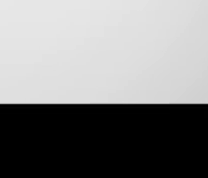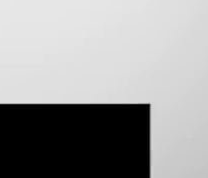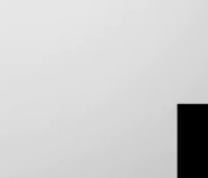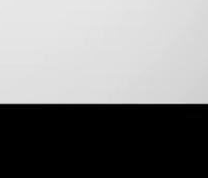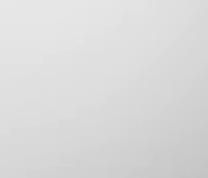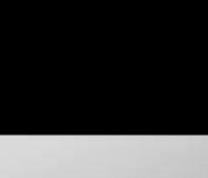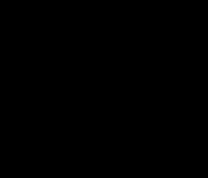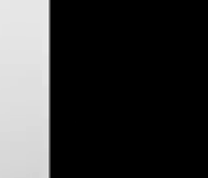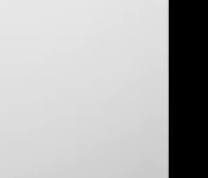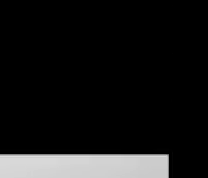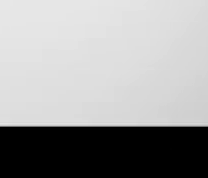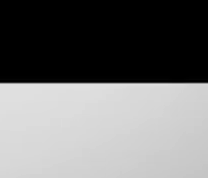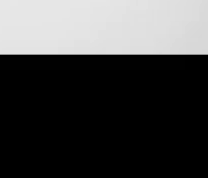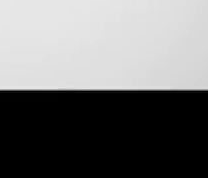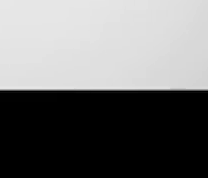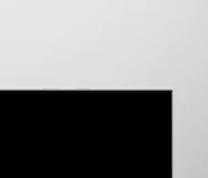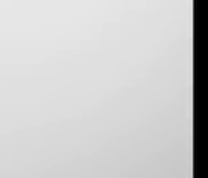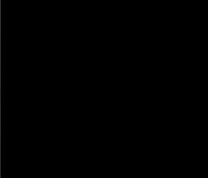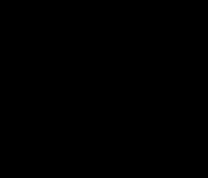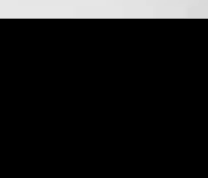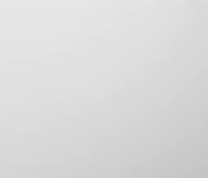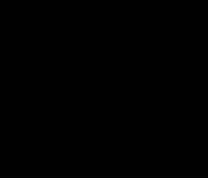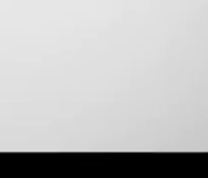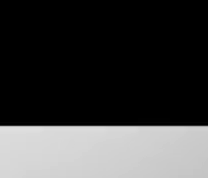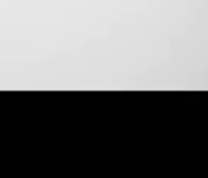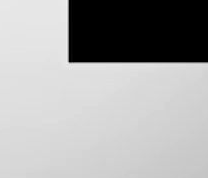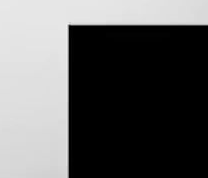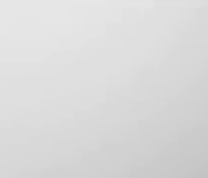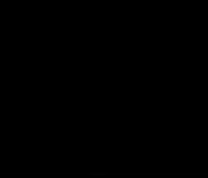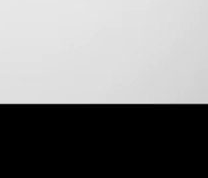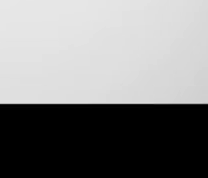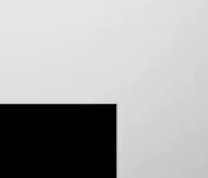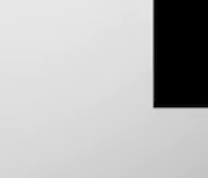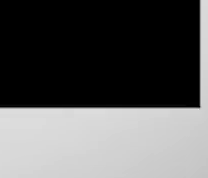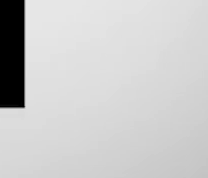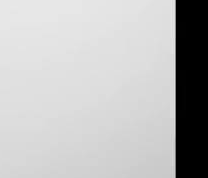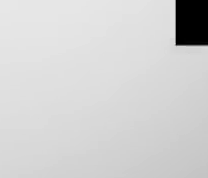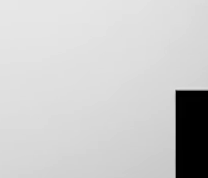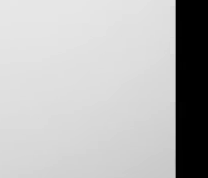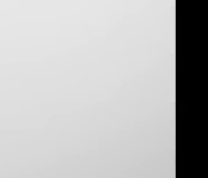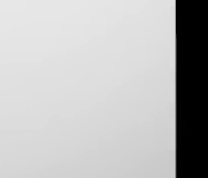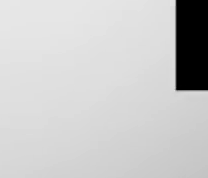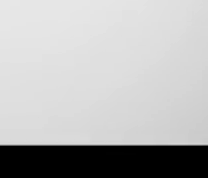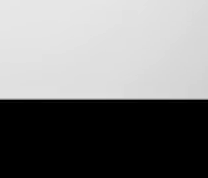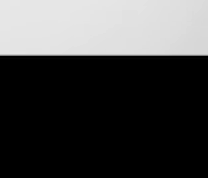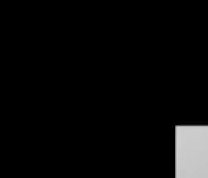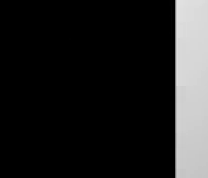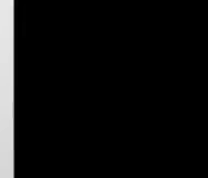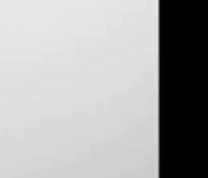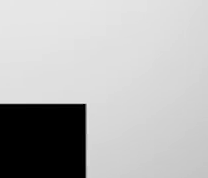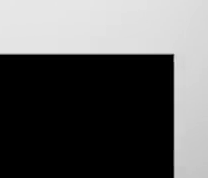A Justiça Eleitoral está sempre buscando novos caminhos para tornar o sistema de votação cada vez